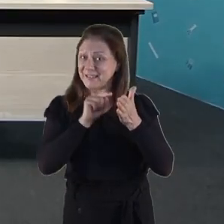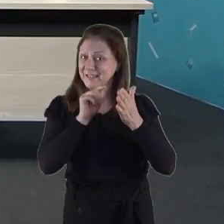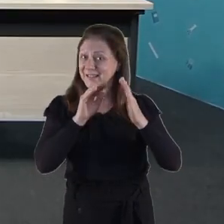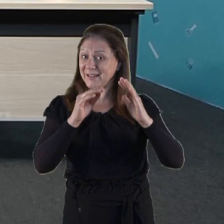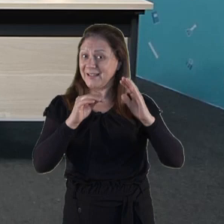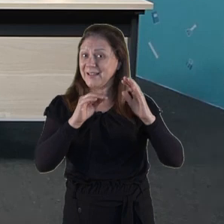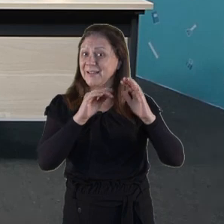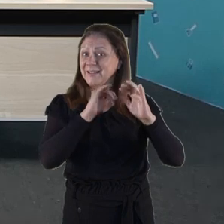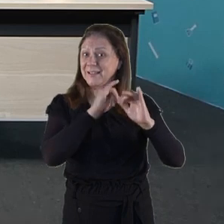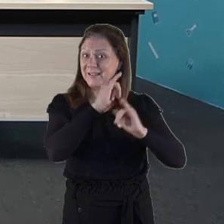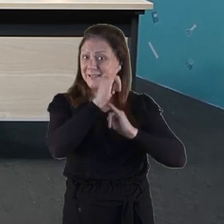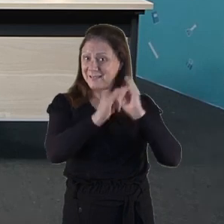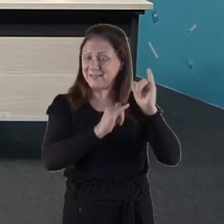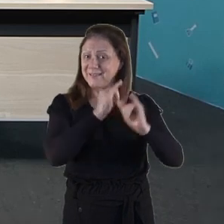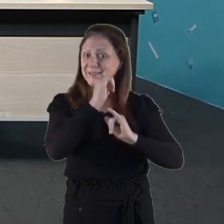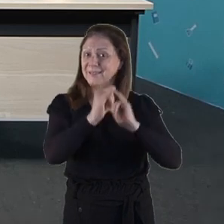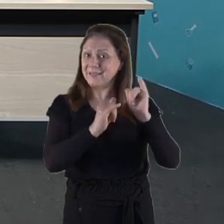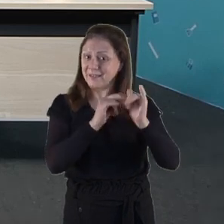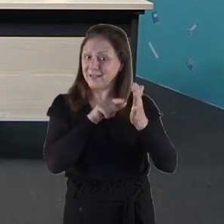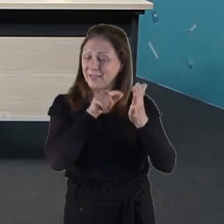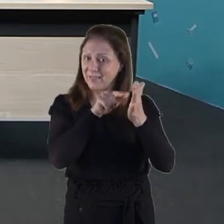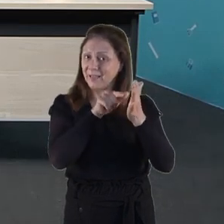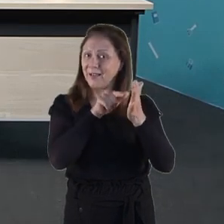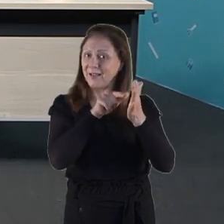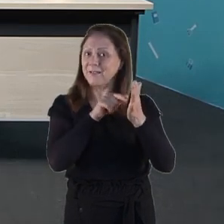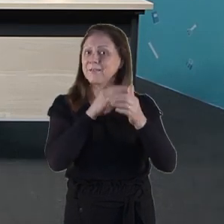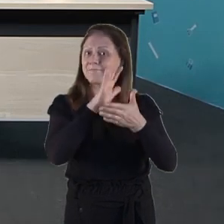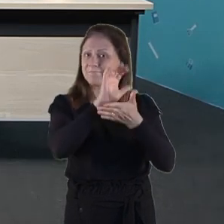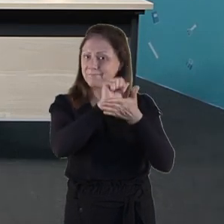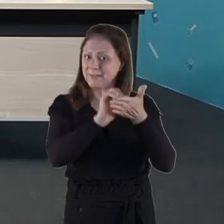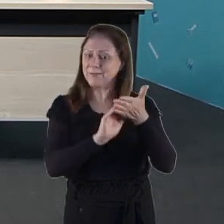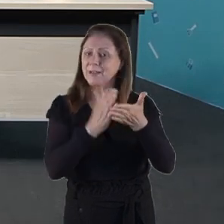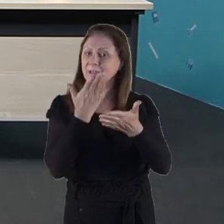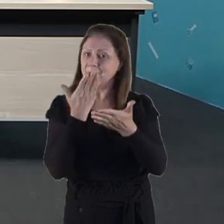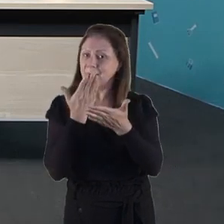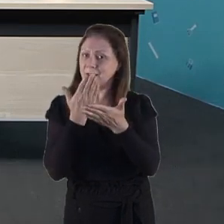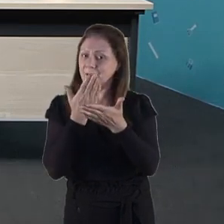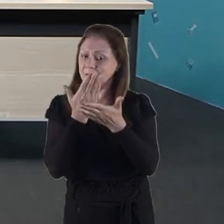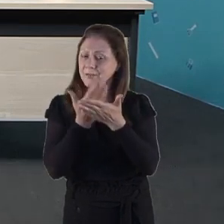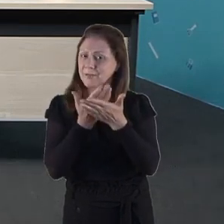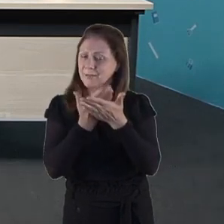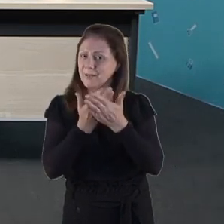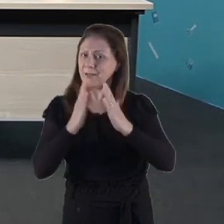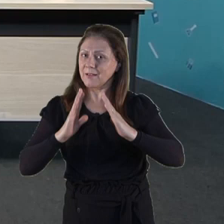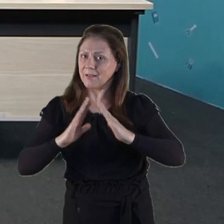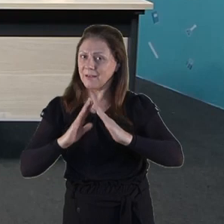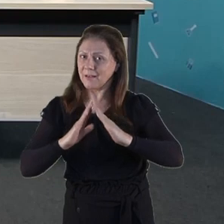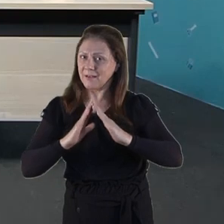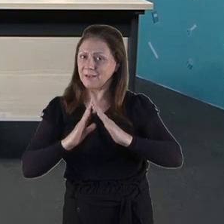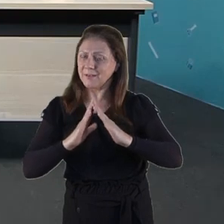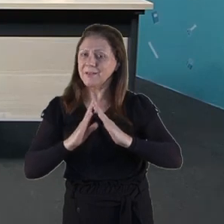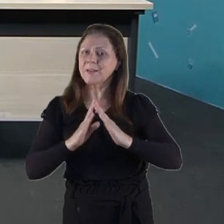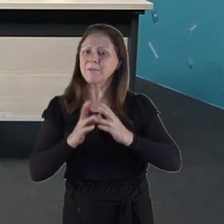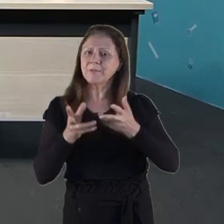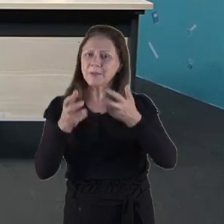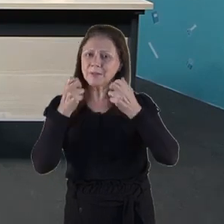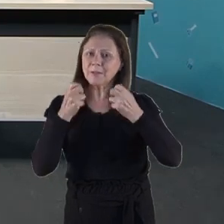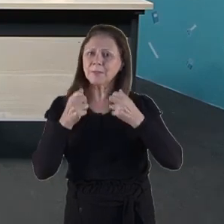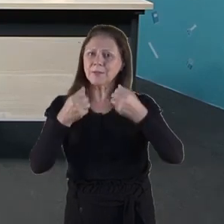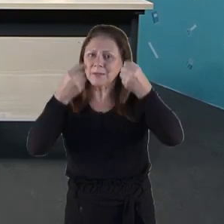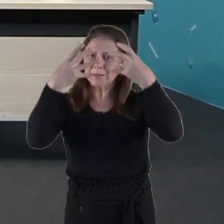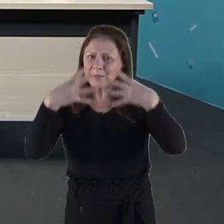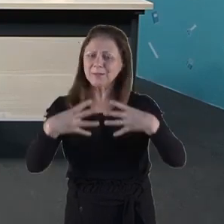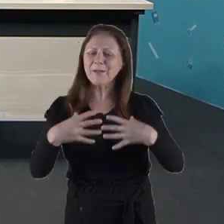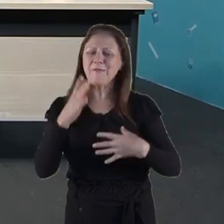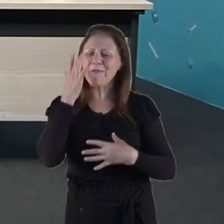né? Mas estudem em casa, façam os exercícios que eu deixei para vocês lá. Vocês vão ver que a matéria vai ficar muito mais fácil quando você praticar